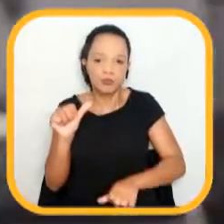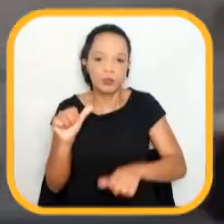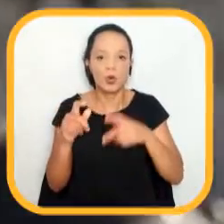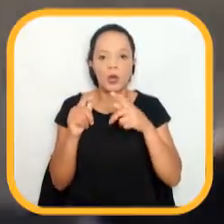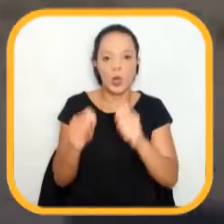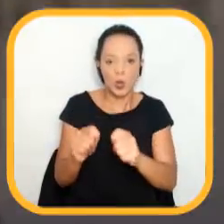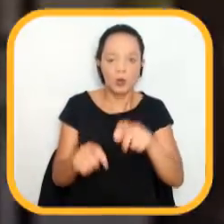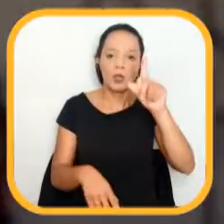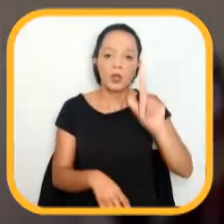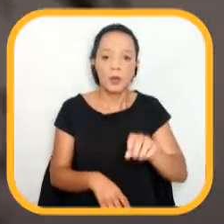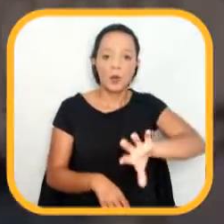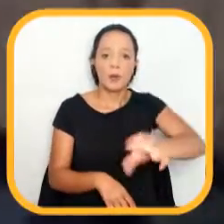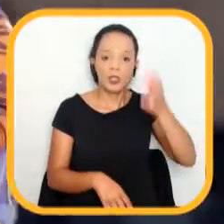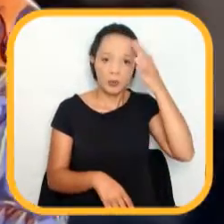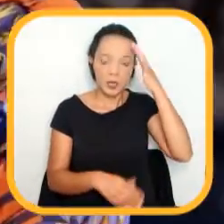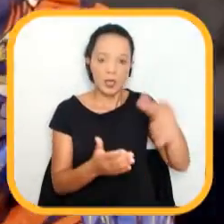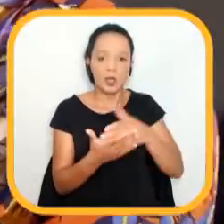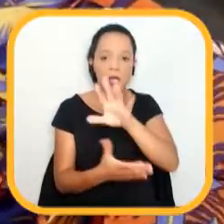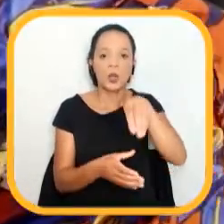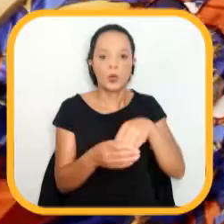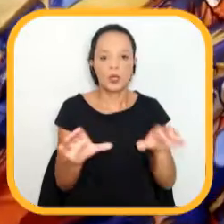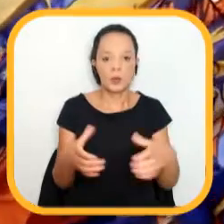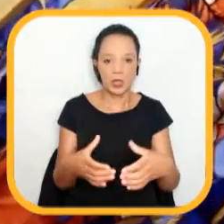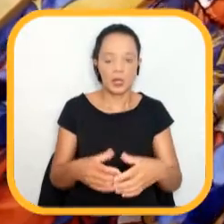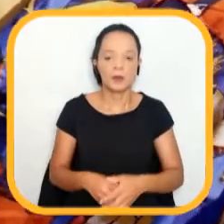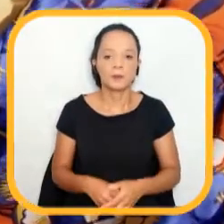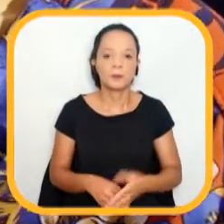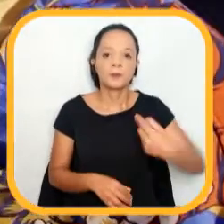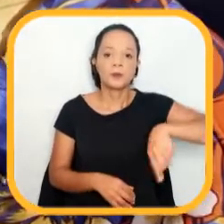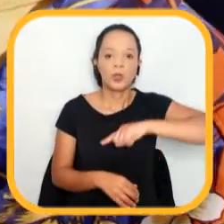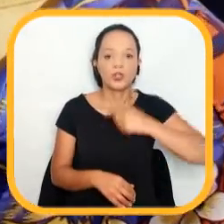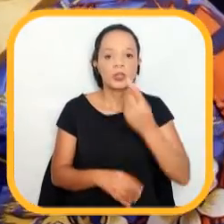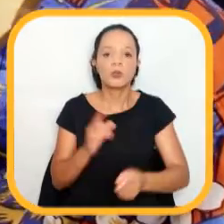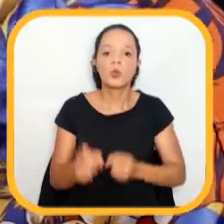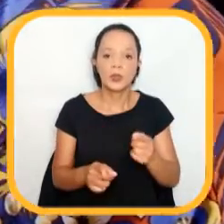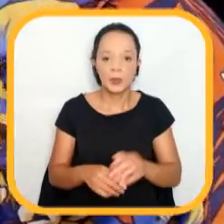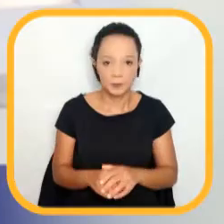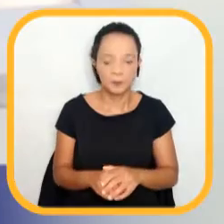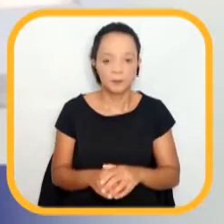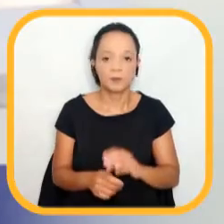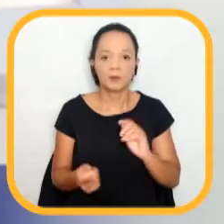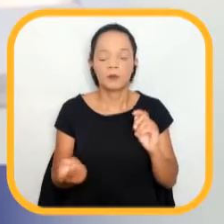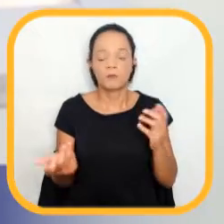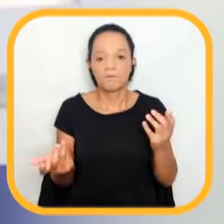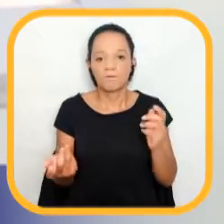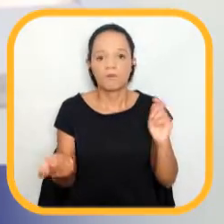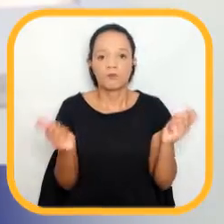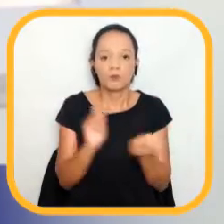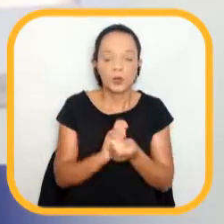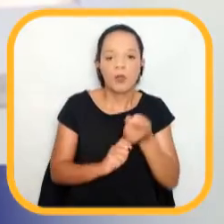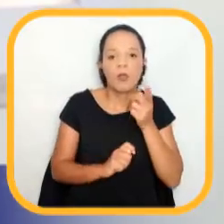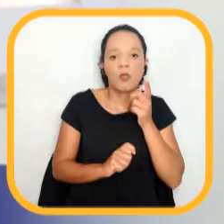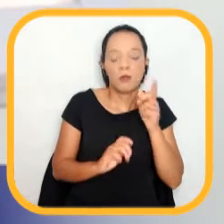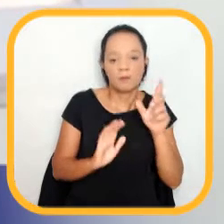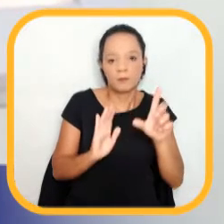discurso e crime de ódio e na capacidade que o país tem para incluir a comunidade. Nós costumamos dizer que depois das